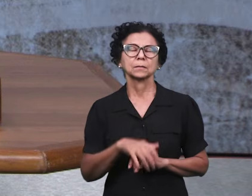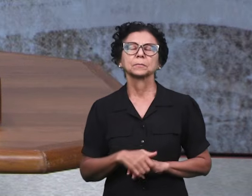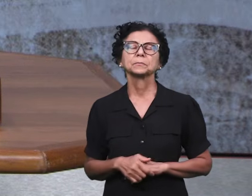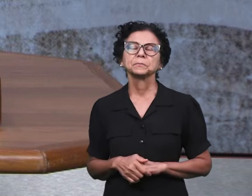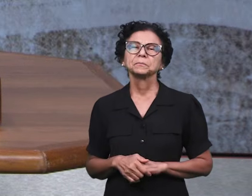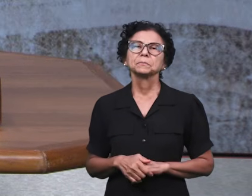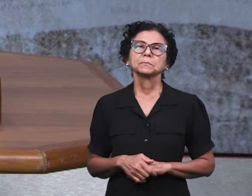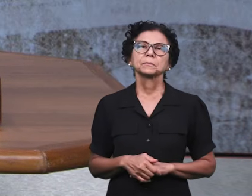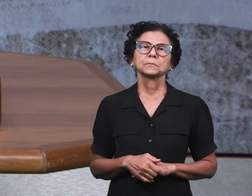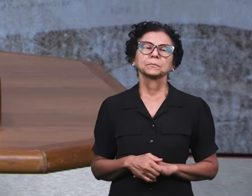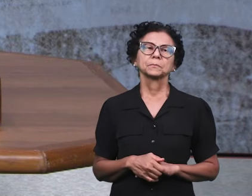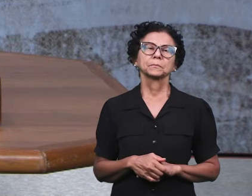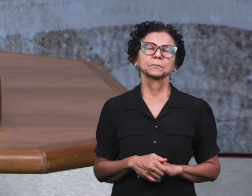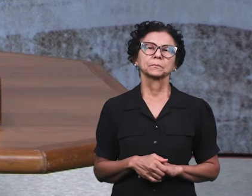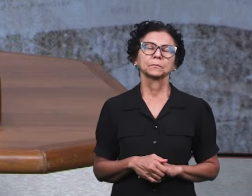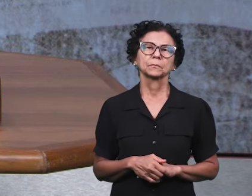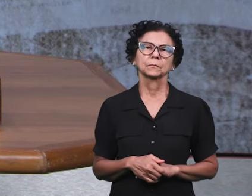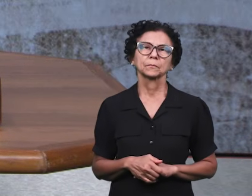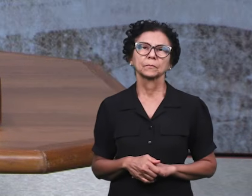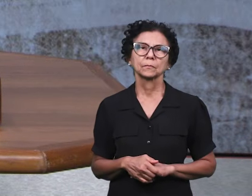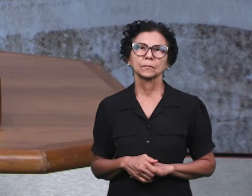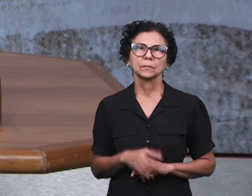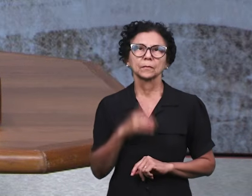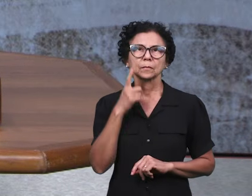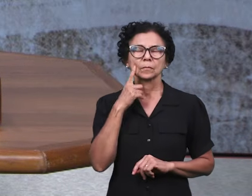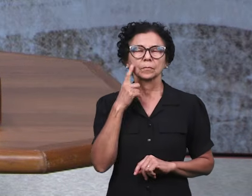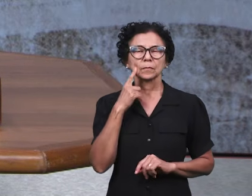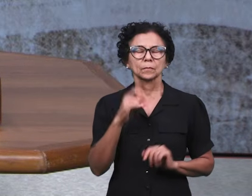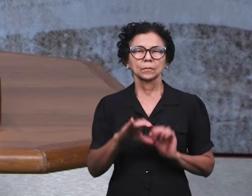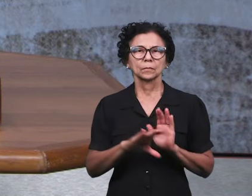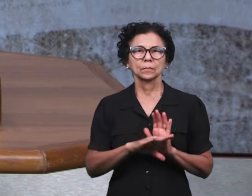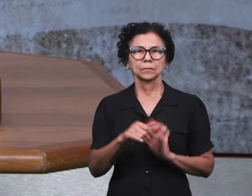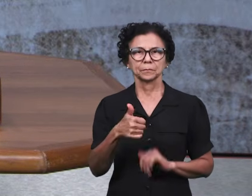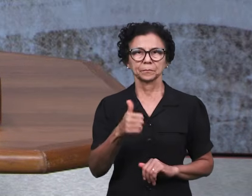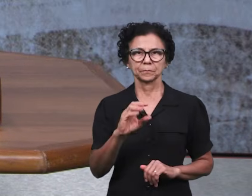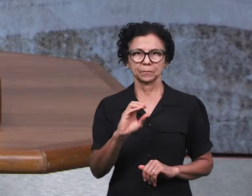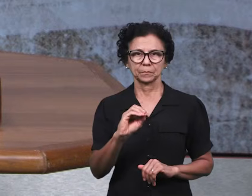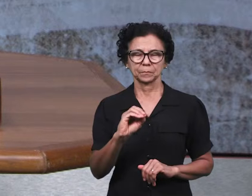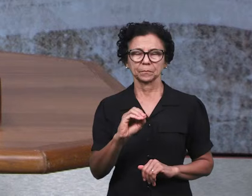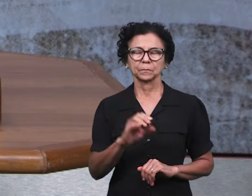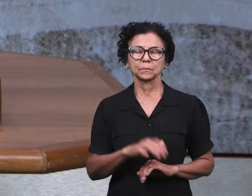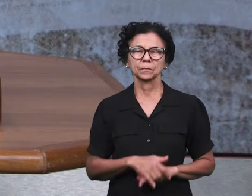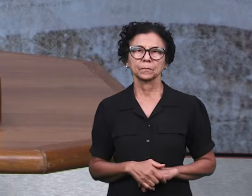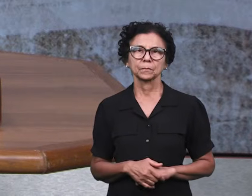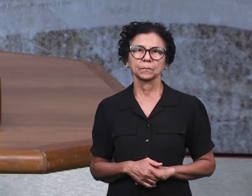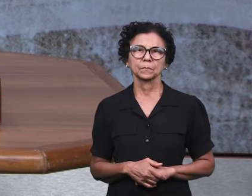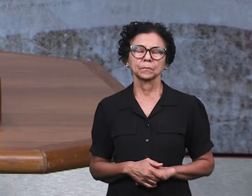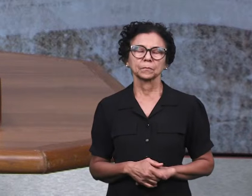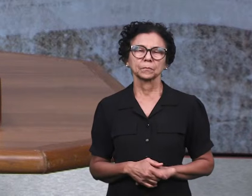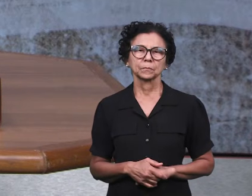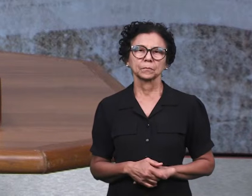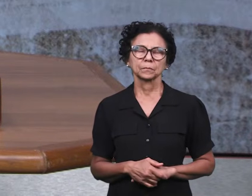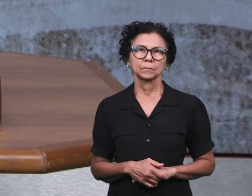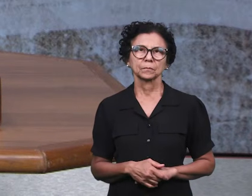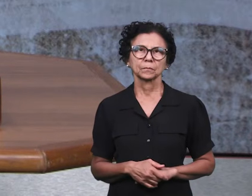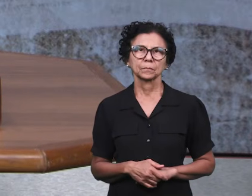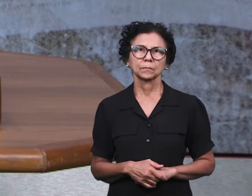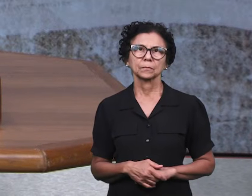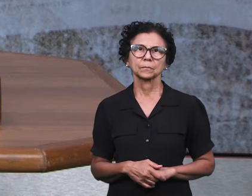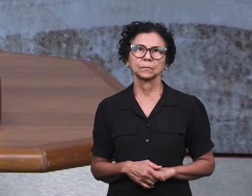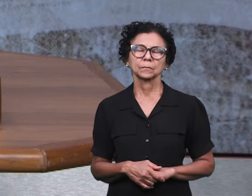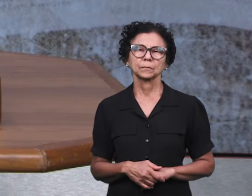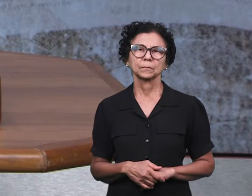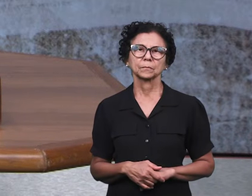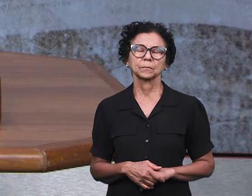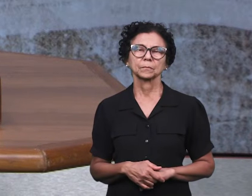e hoje nós vamos fazer a leitura a partir do capítulo 10. Isaías, a partir do capítulo 10,